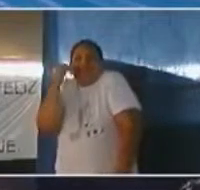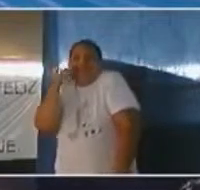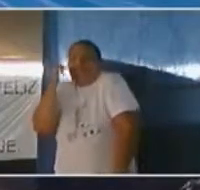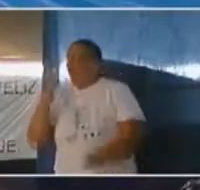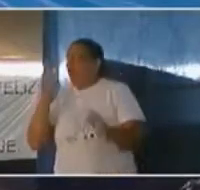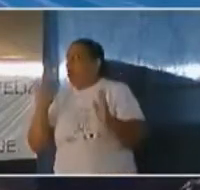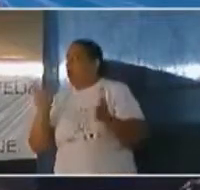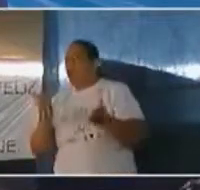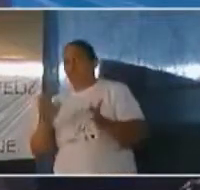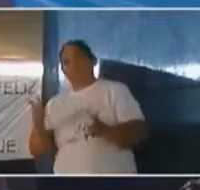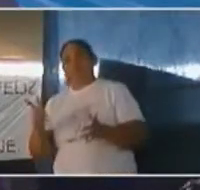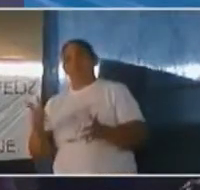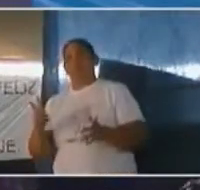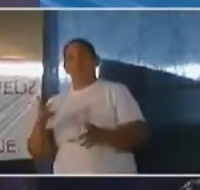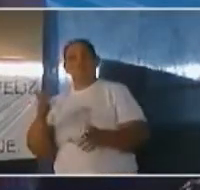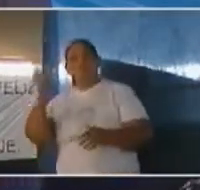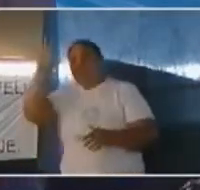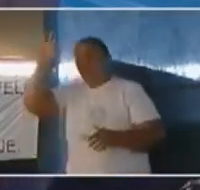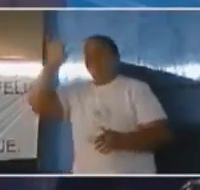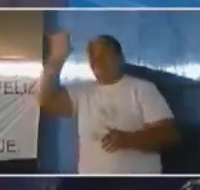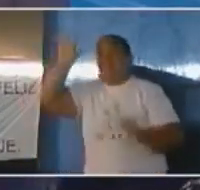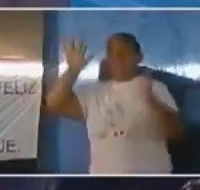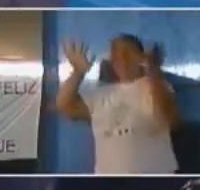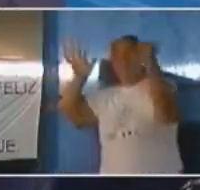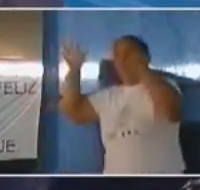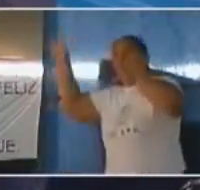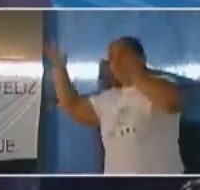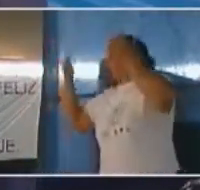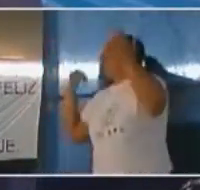diferente. Nosso tempo é um pouco estranho.